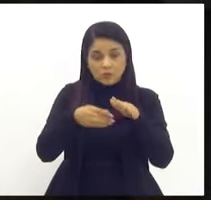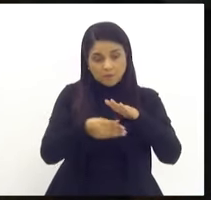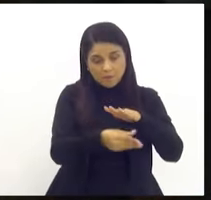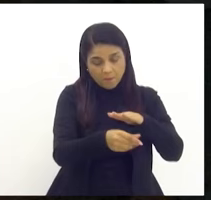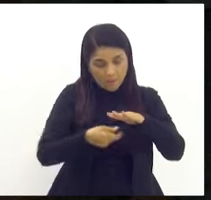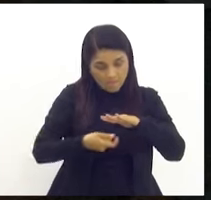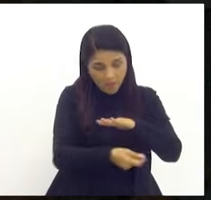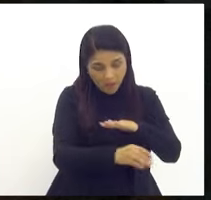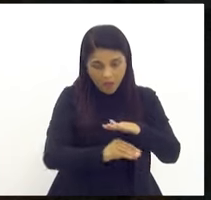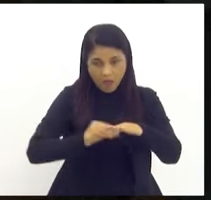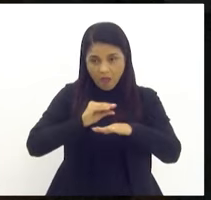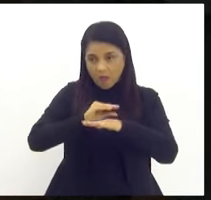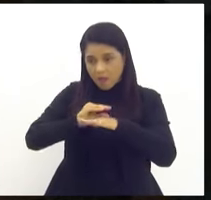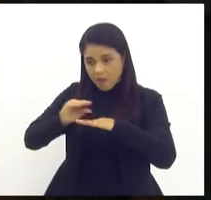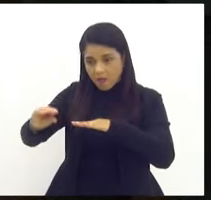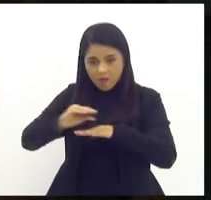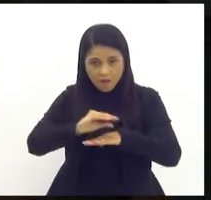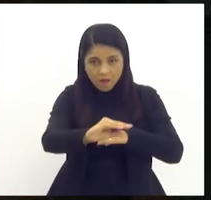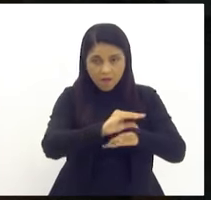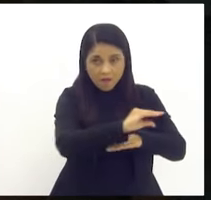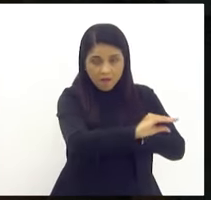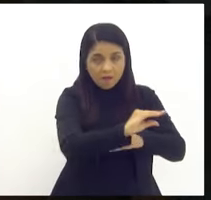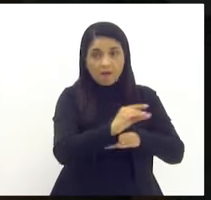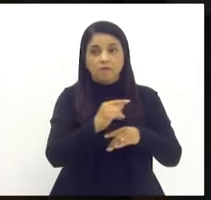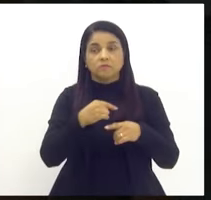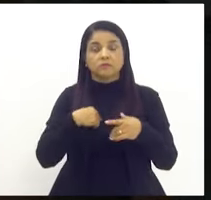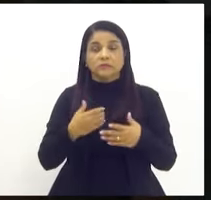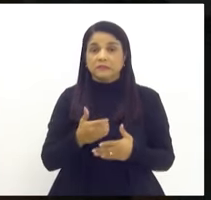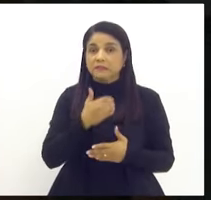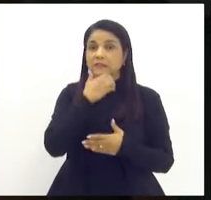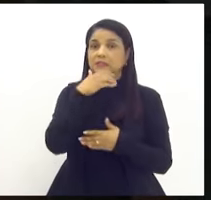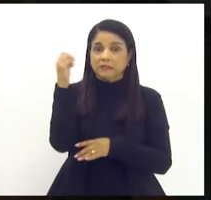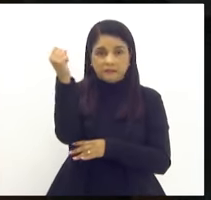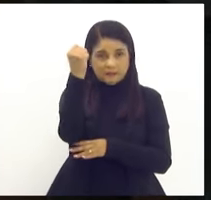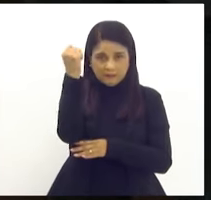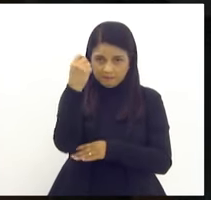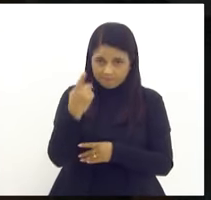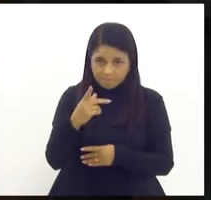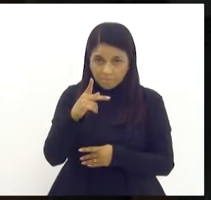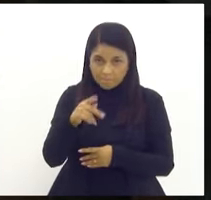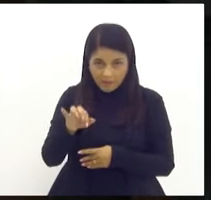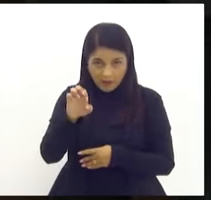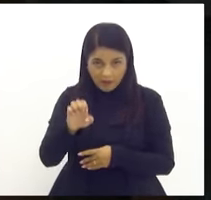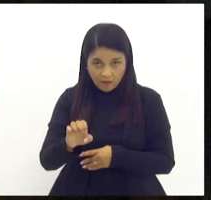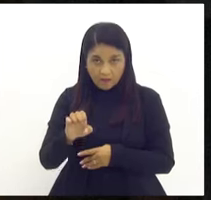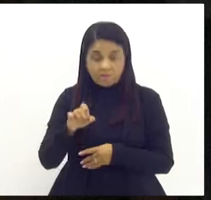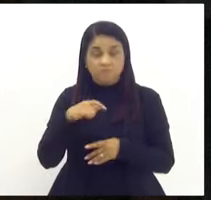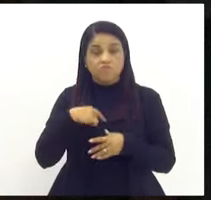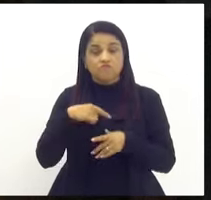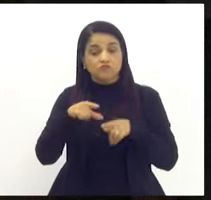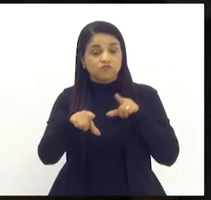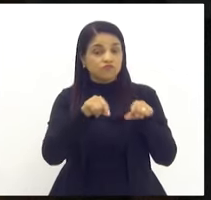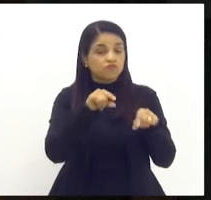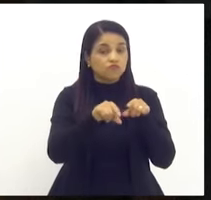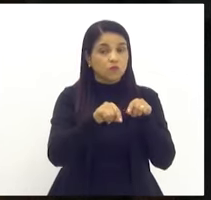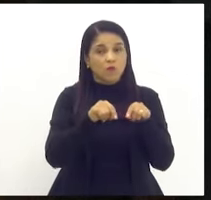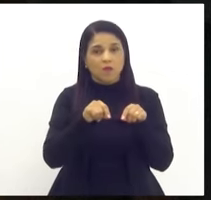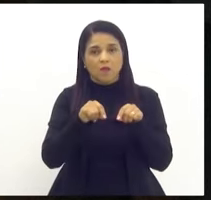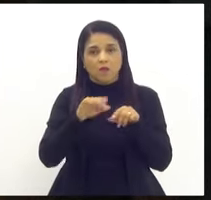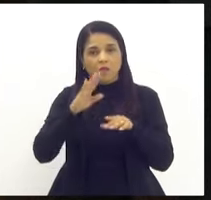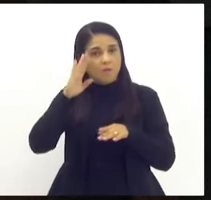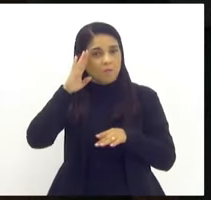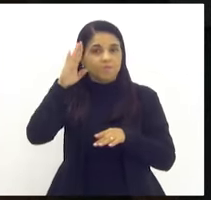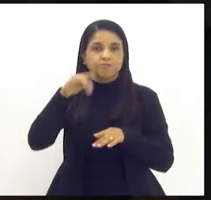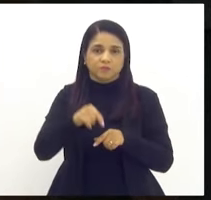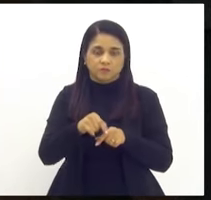estado eh de pré-crise ou de crise como nós estamos chegando né você tem que privilegiar algumas coisas e